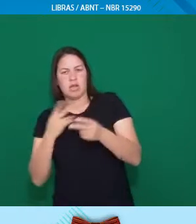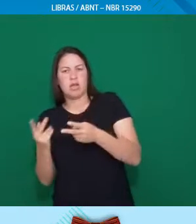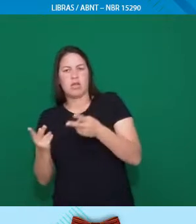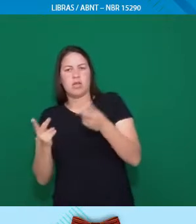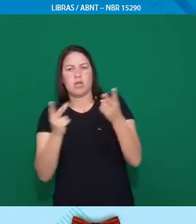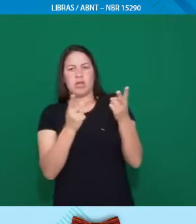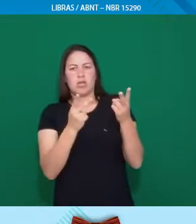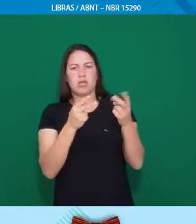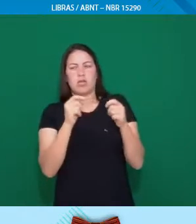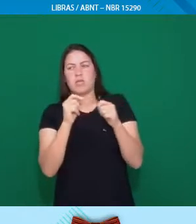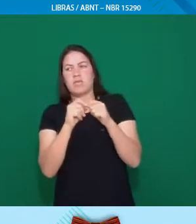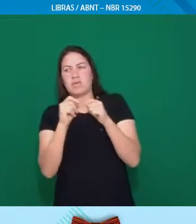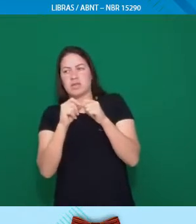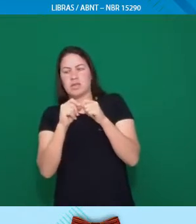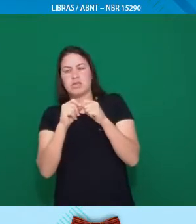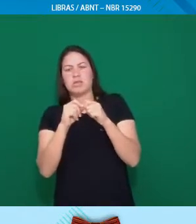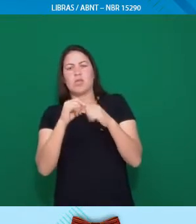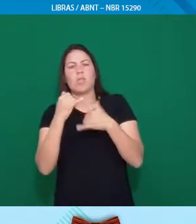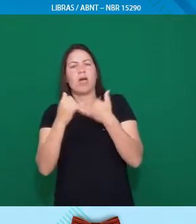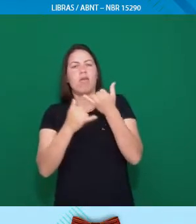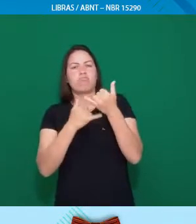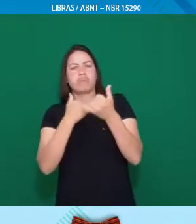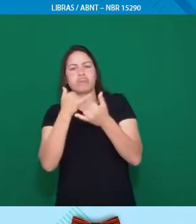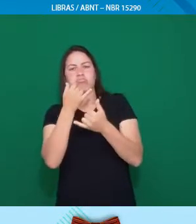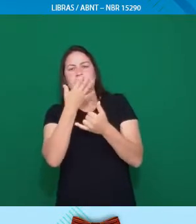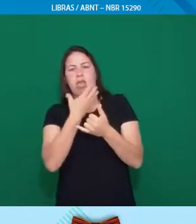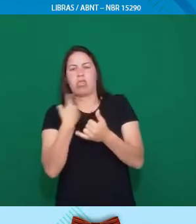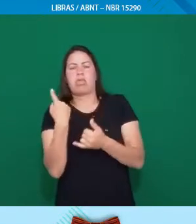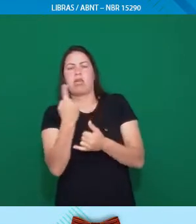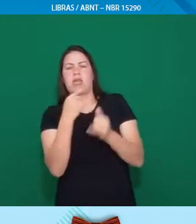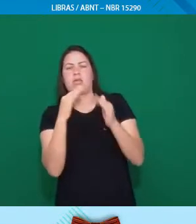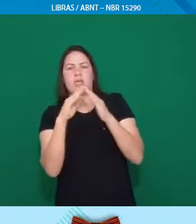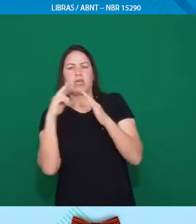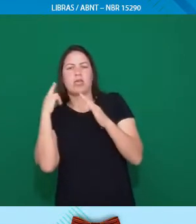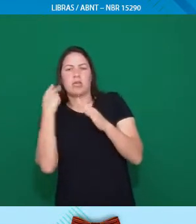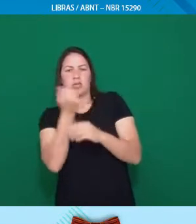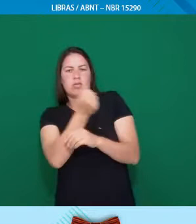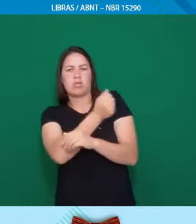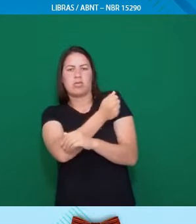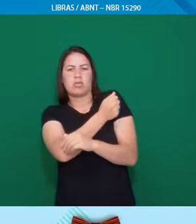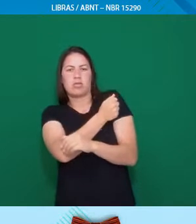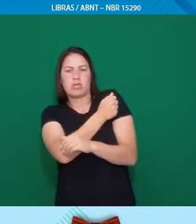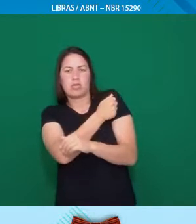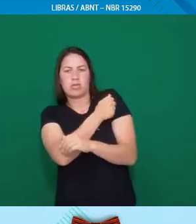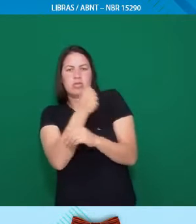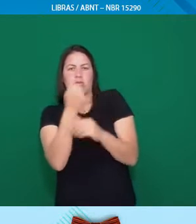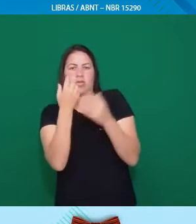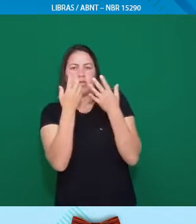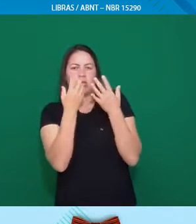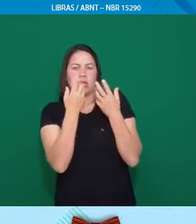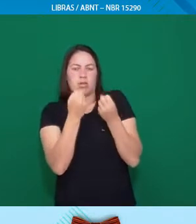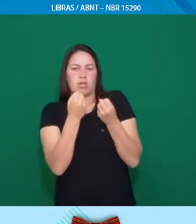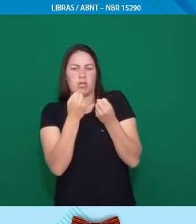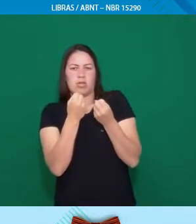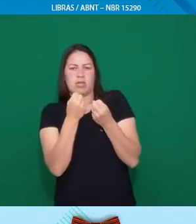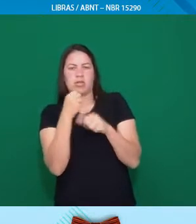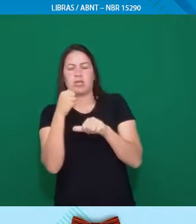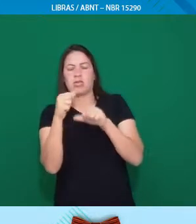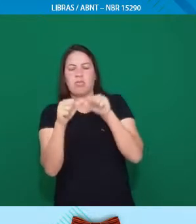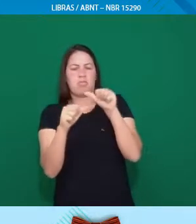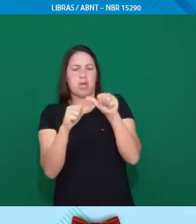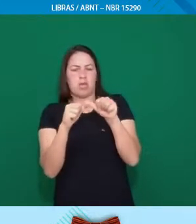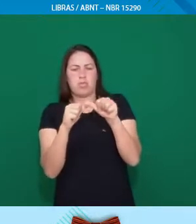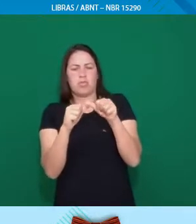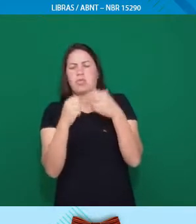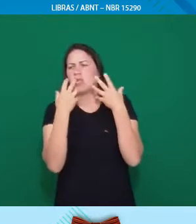juiz solicitou para que fizesse uma apresentação aqui de natal para nós que os alunos da APAE de Sem dúvida Luiz né Nós quebramos